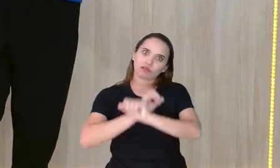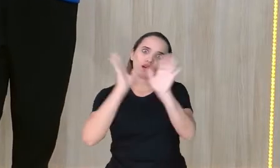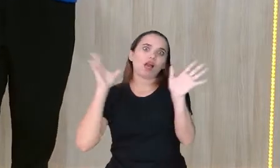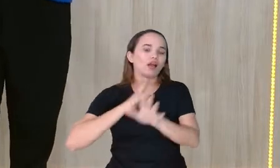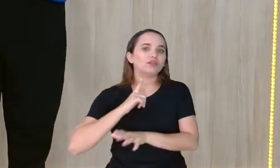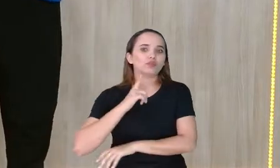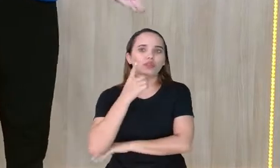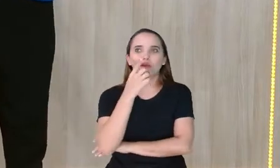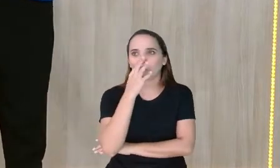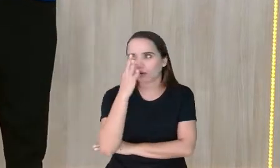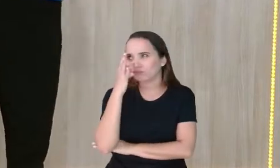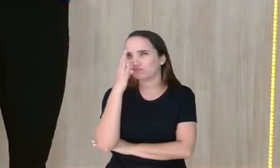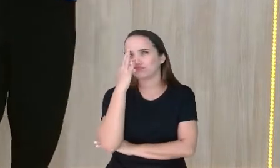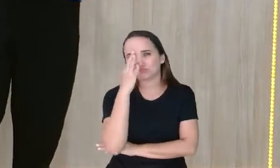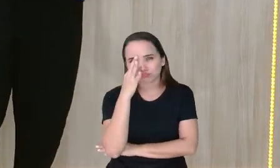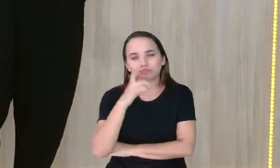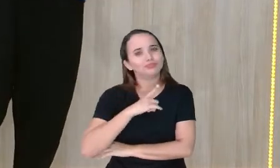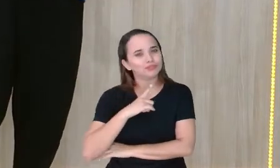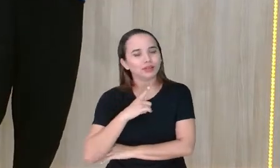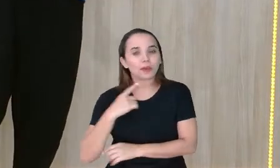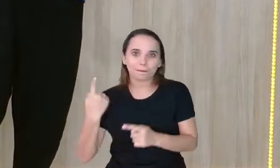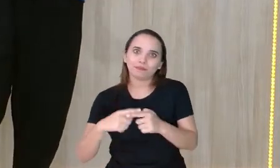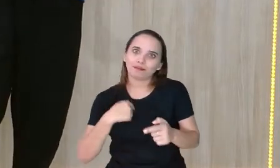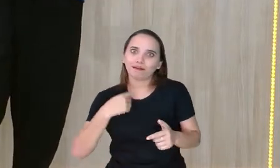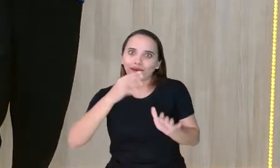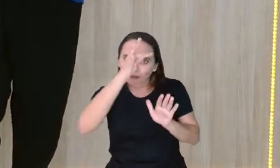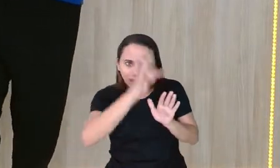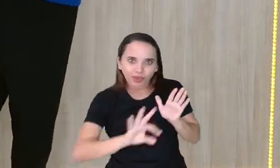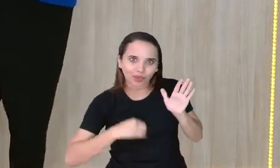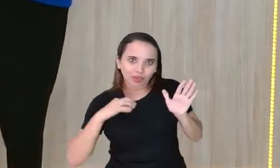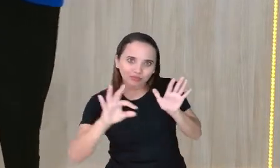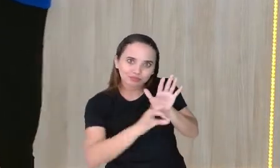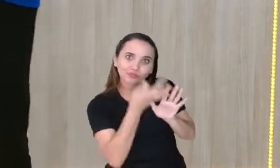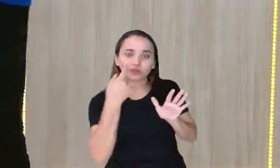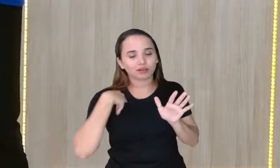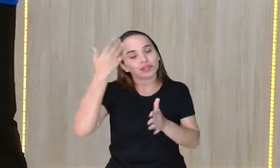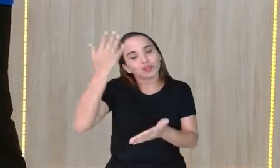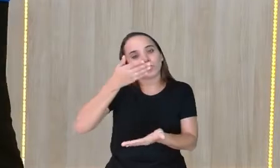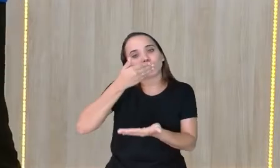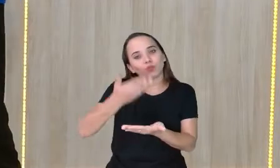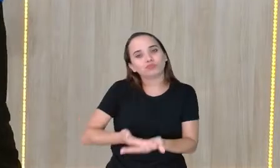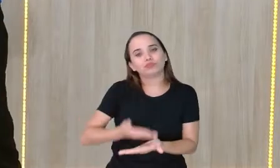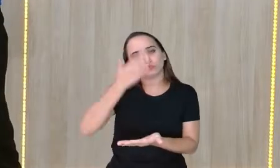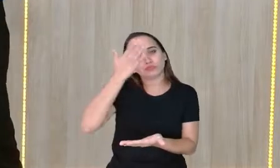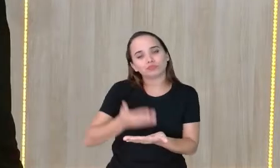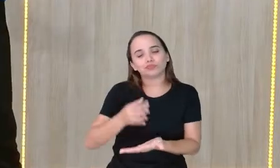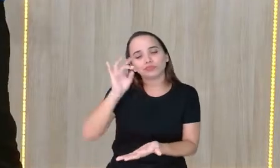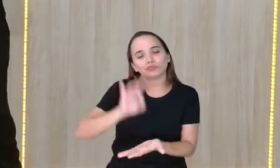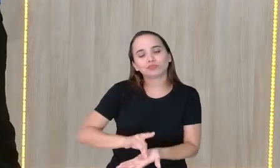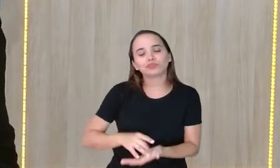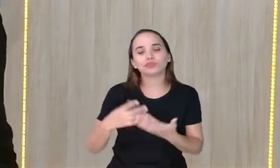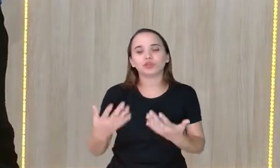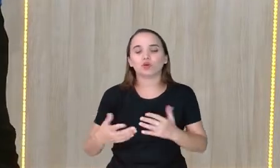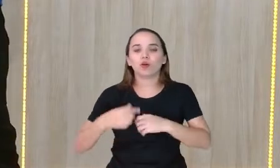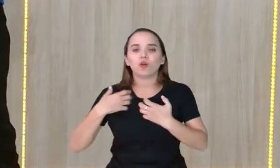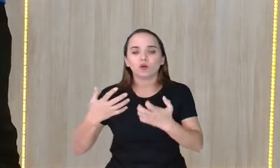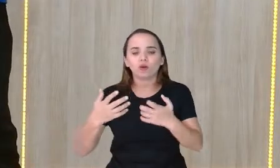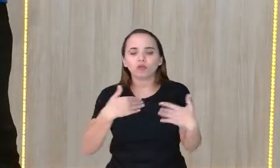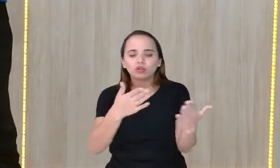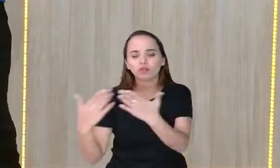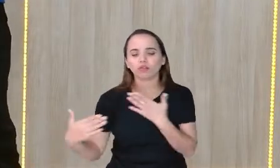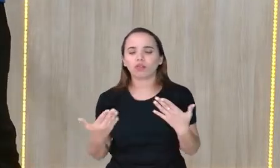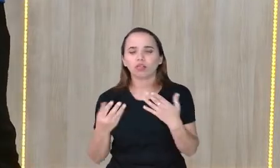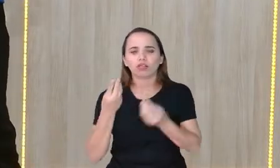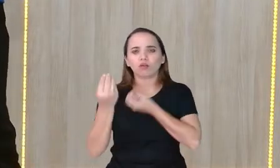que eu sou a autora do texto, eu estou afirmando isso. Que sim, eu quis fazer esse diálogo. E aí, como é que a